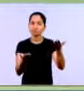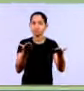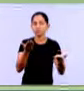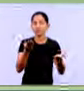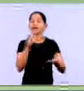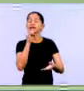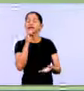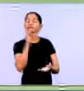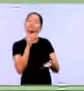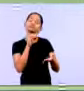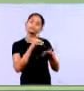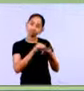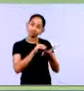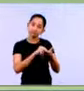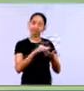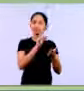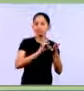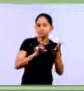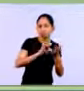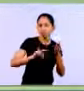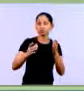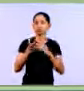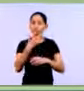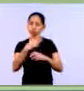tributos para constituir o orçamento